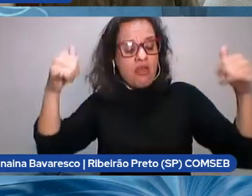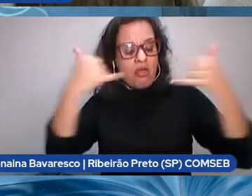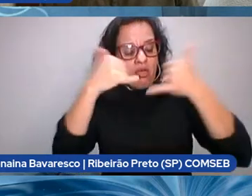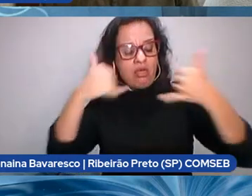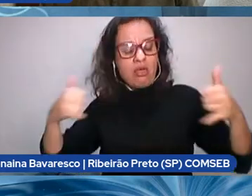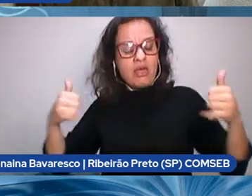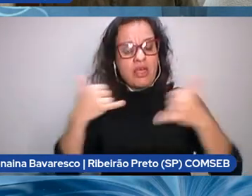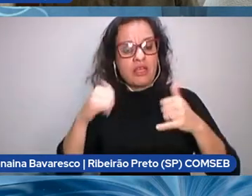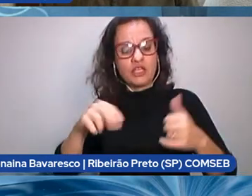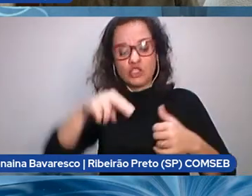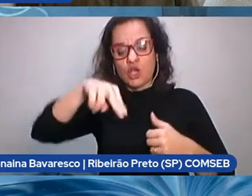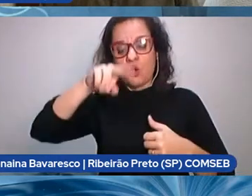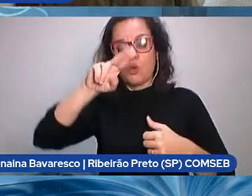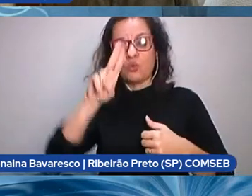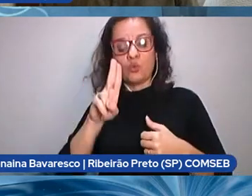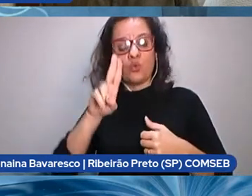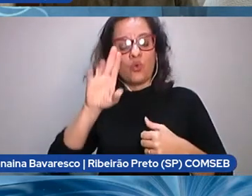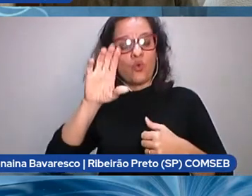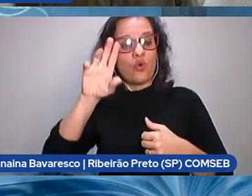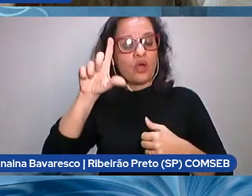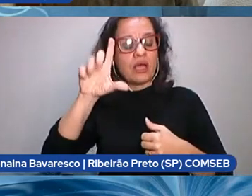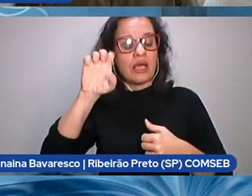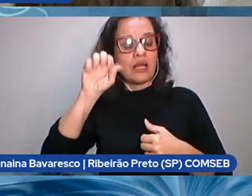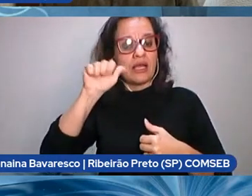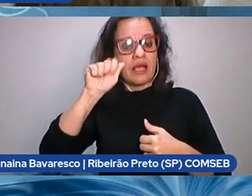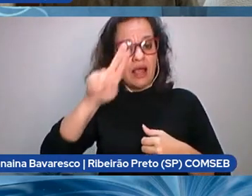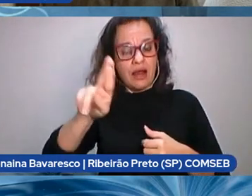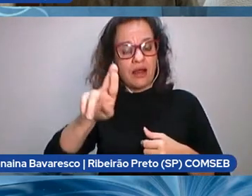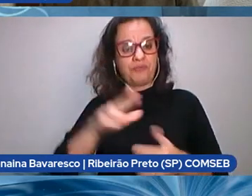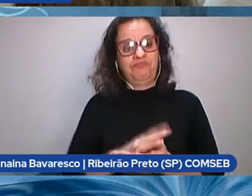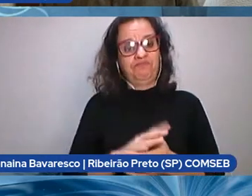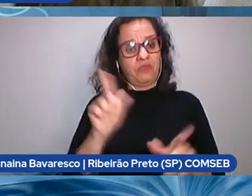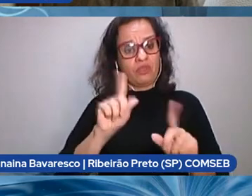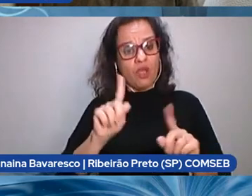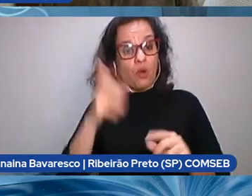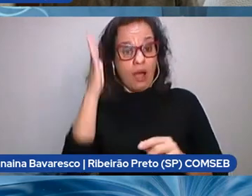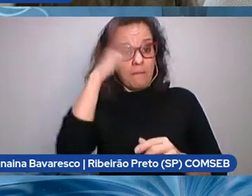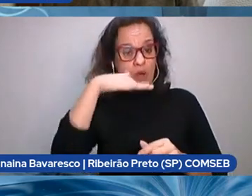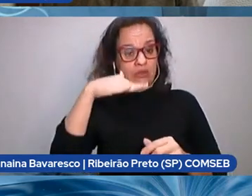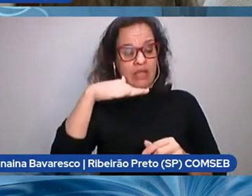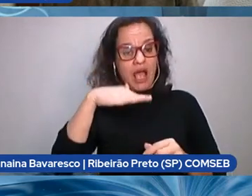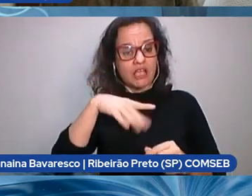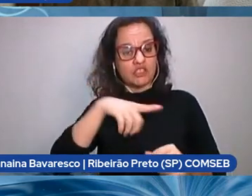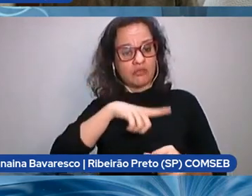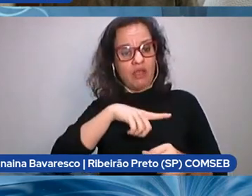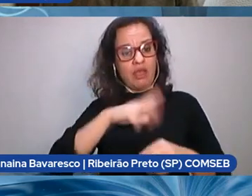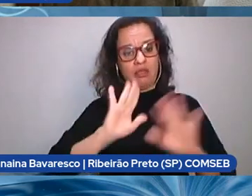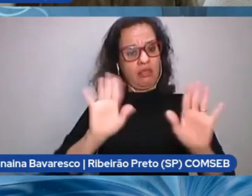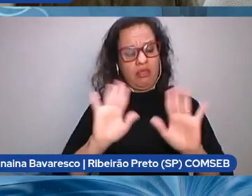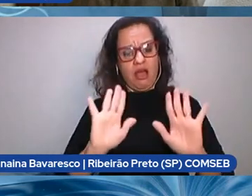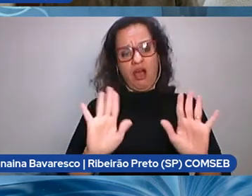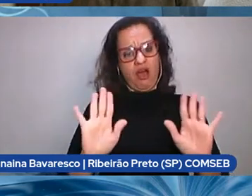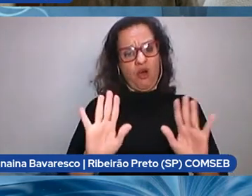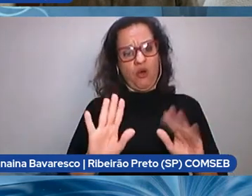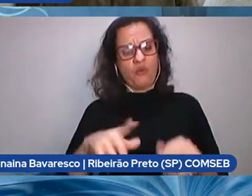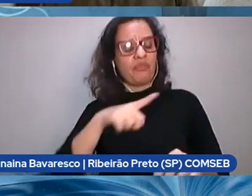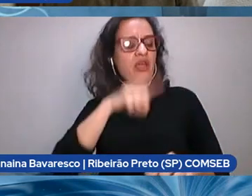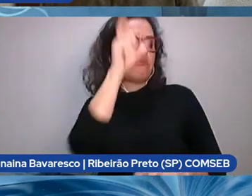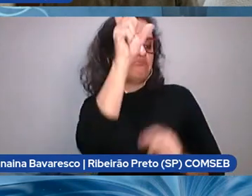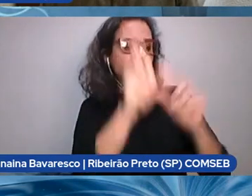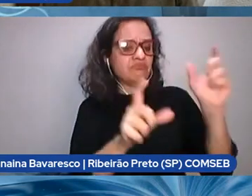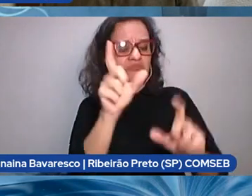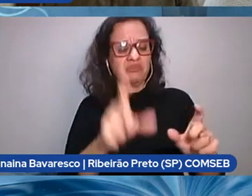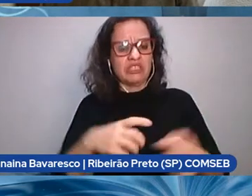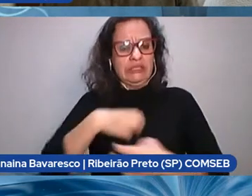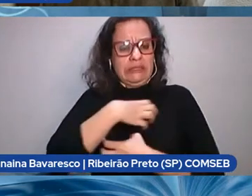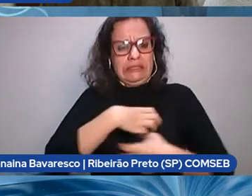si, ela não existe. A gente vai acabar com isso. E achar que tem uma coisa má, que tem um sujeito